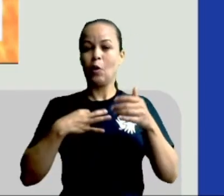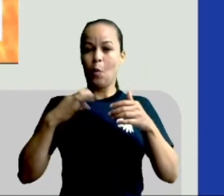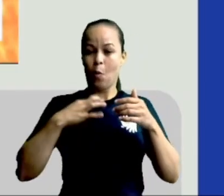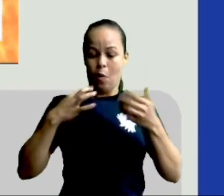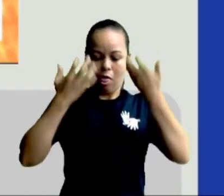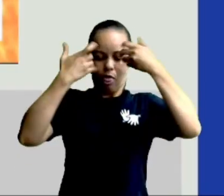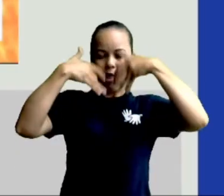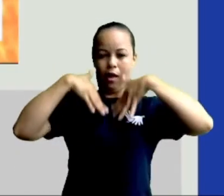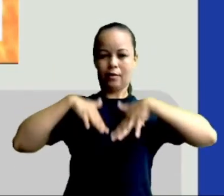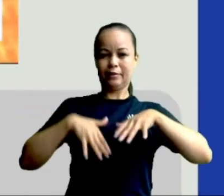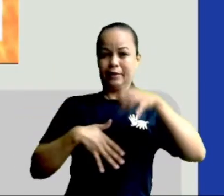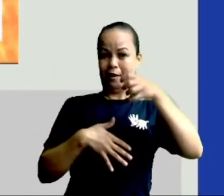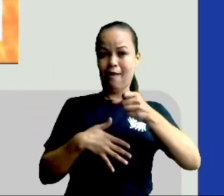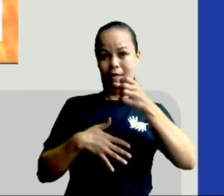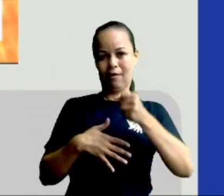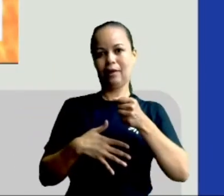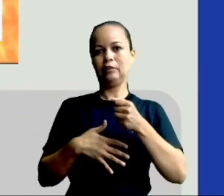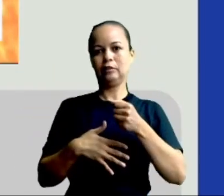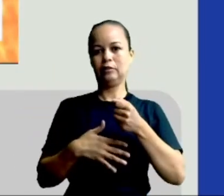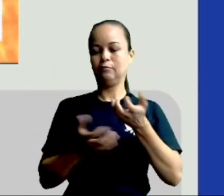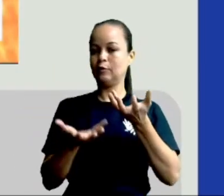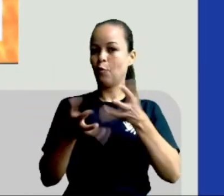leite.